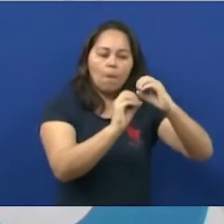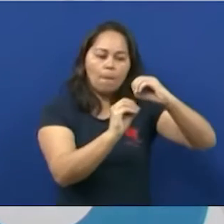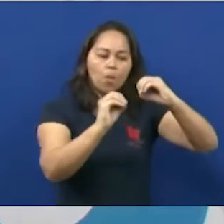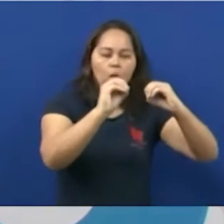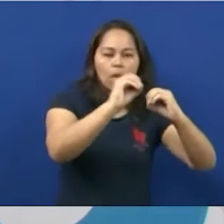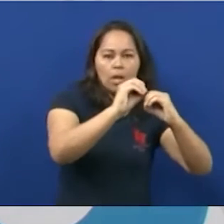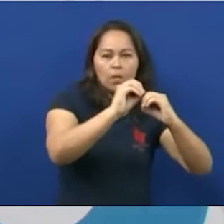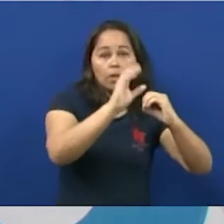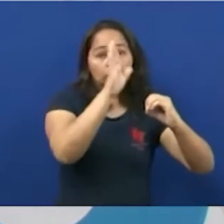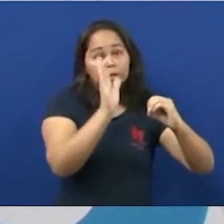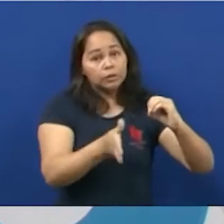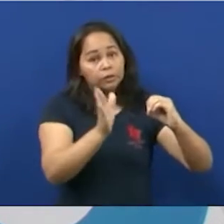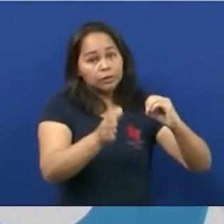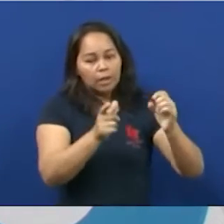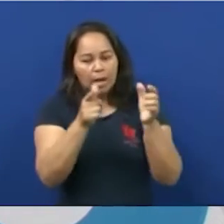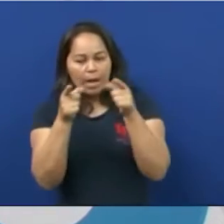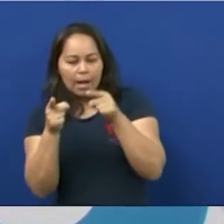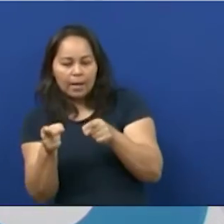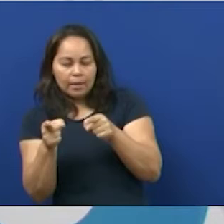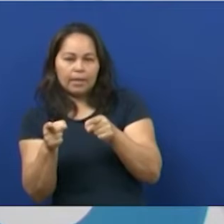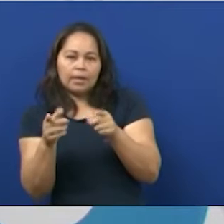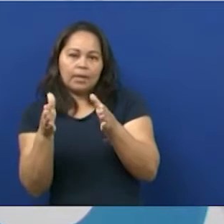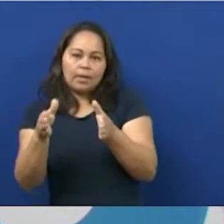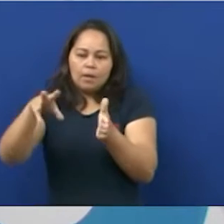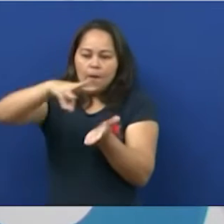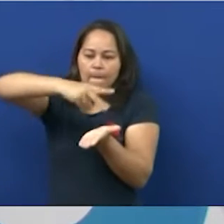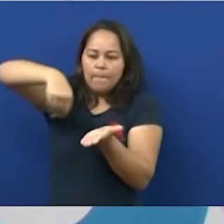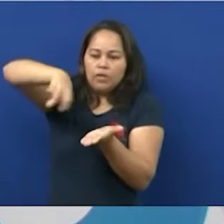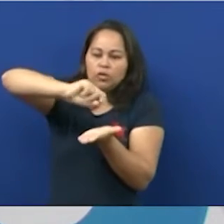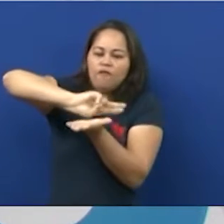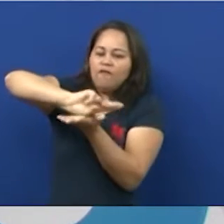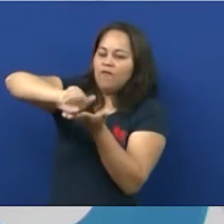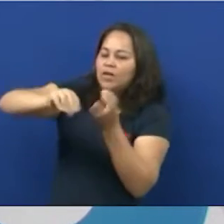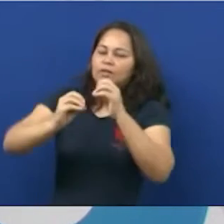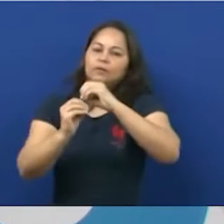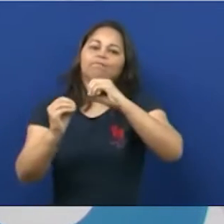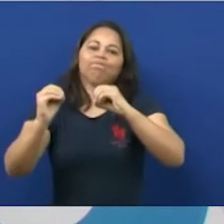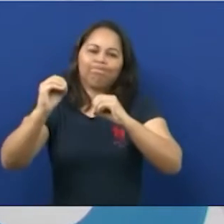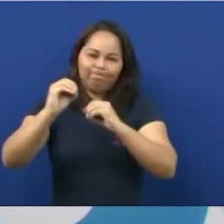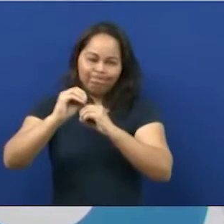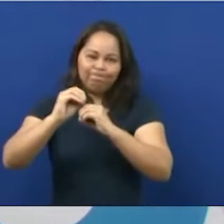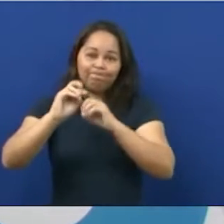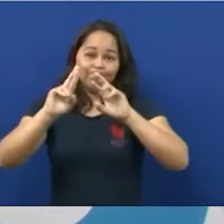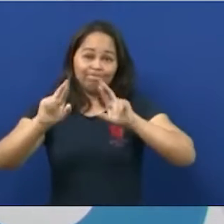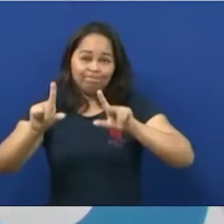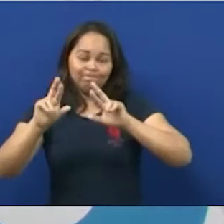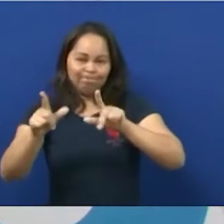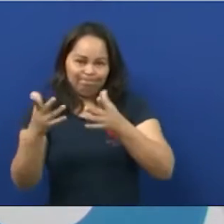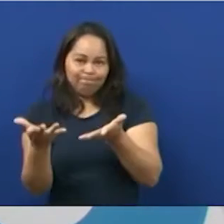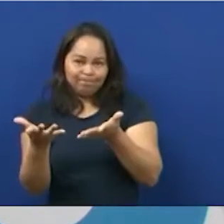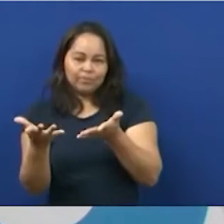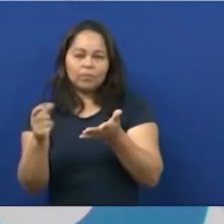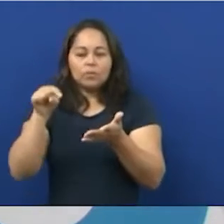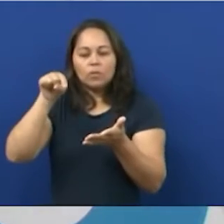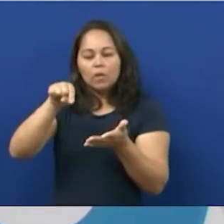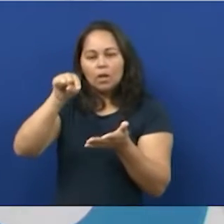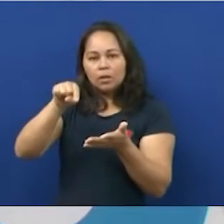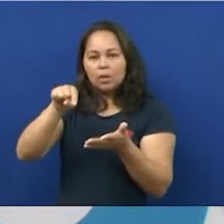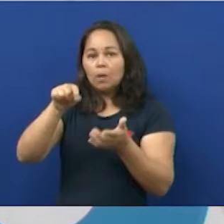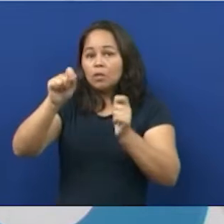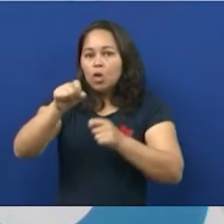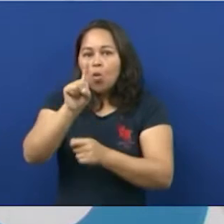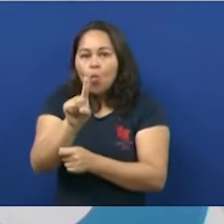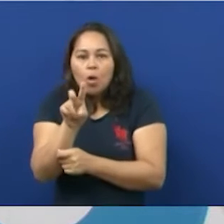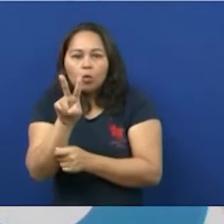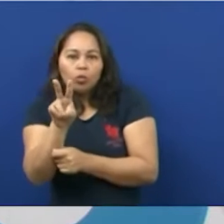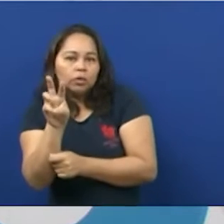ali presente, nas misturas eu vou ter dois ou mais tipos de moléculas ali presentes. E aí as substâncias, as misturas, elas